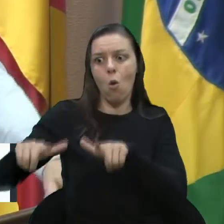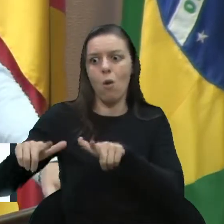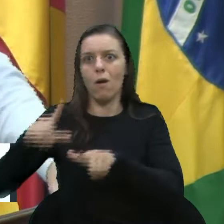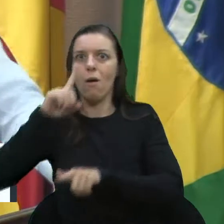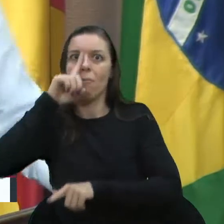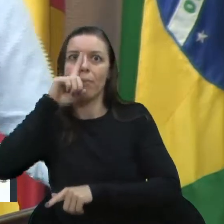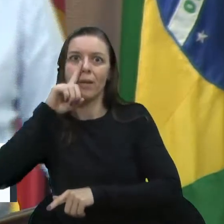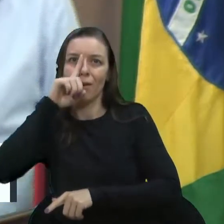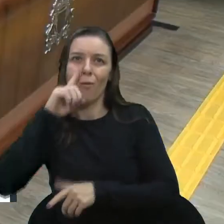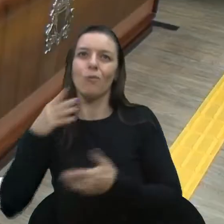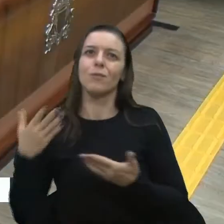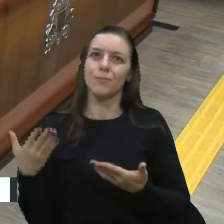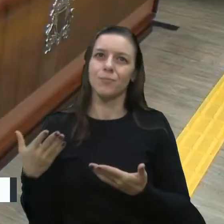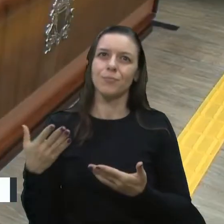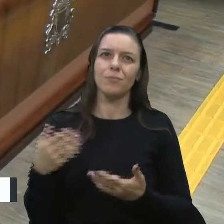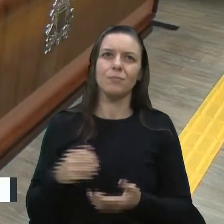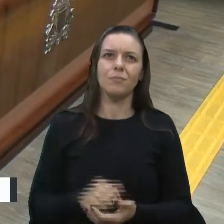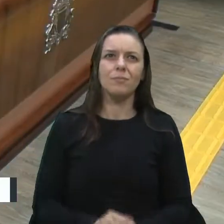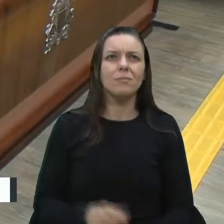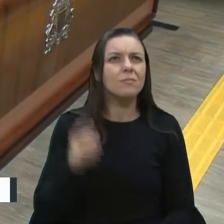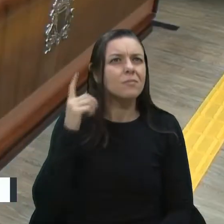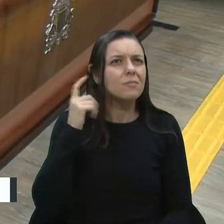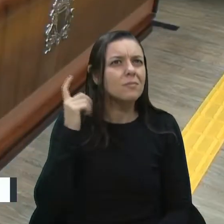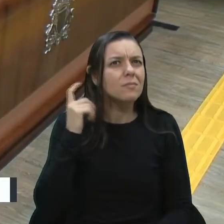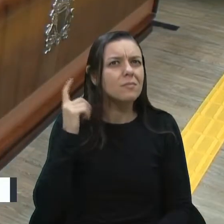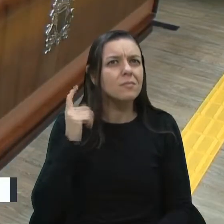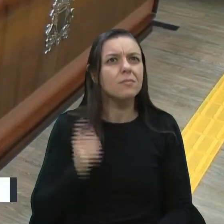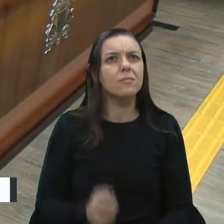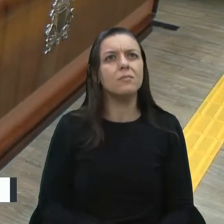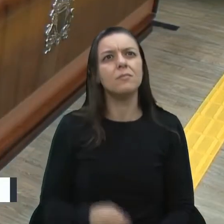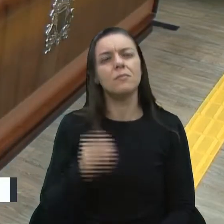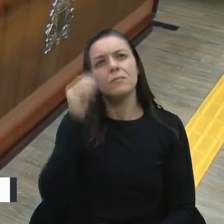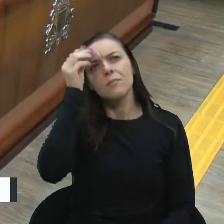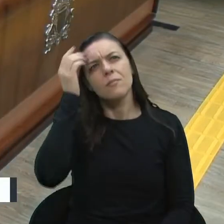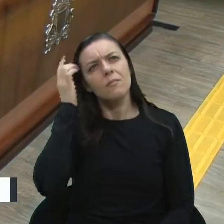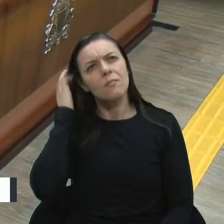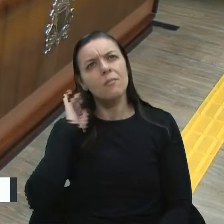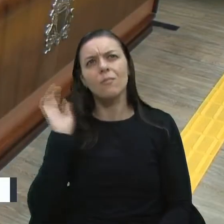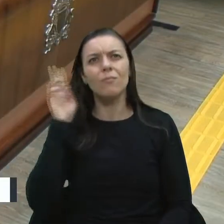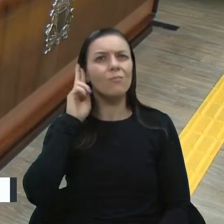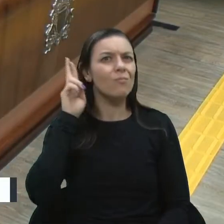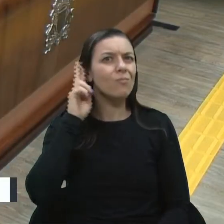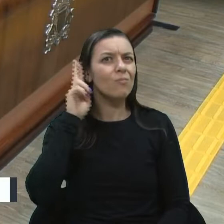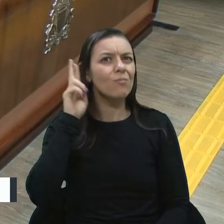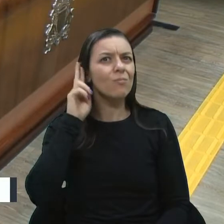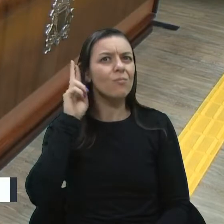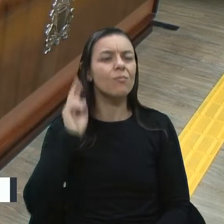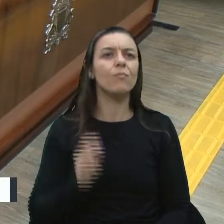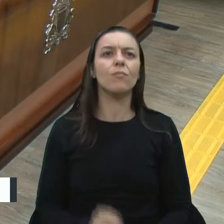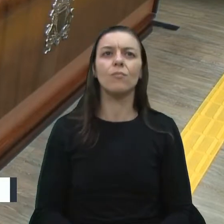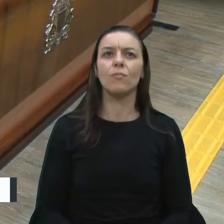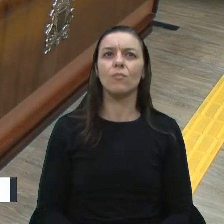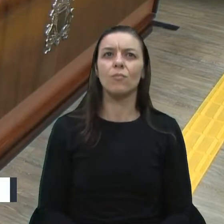apoia. Realmente, uma parte, professor. Só para organizar pelo tema, muito interessante, importante que nós valorizamos